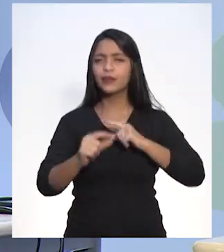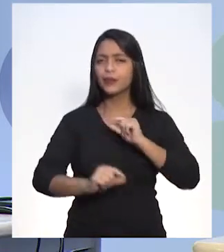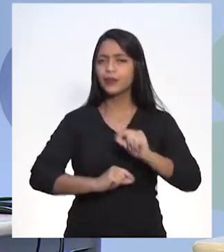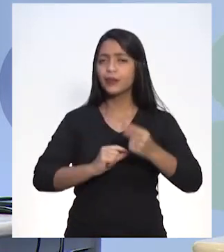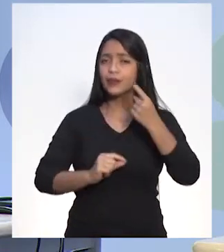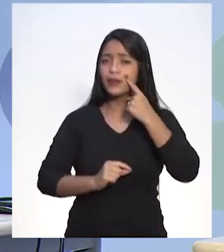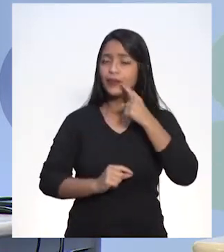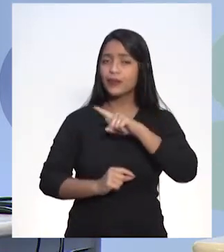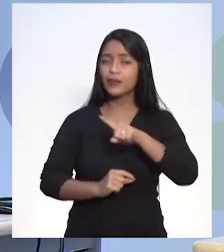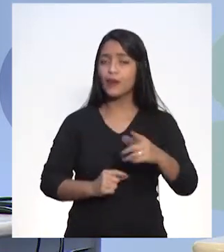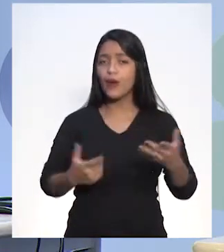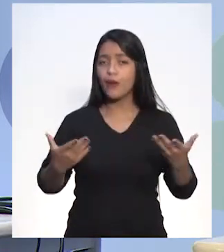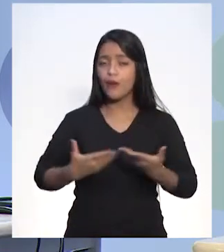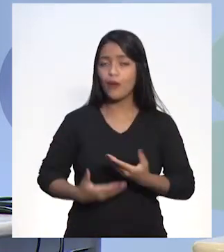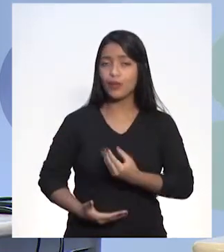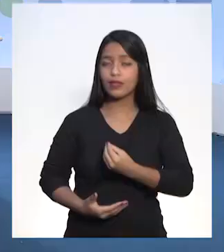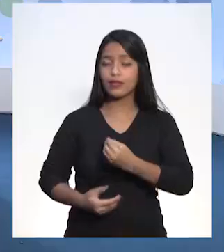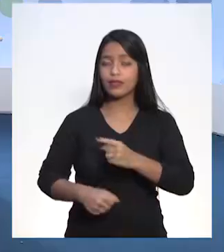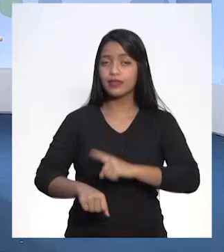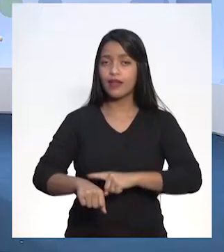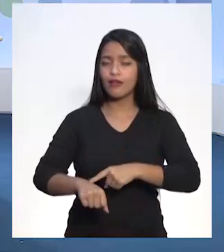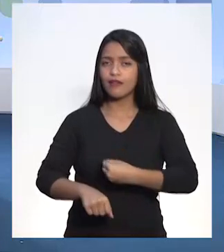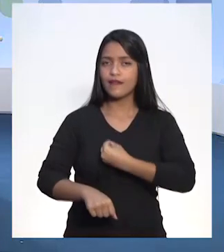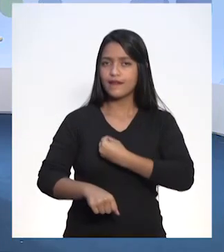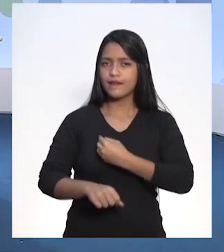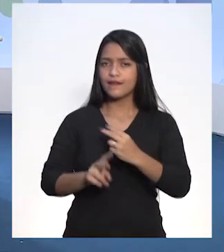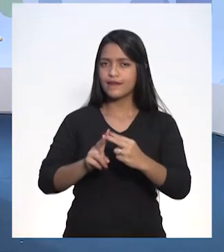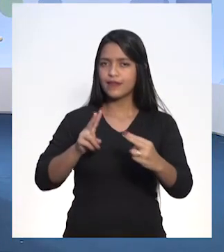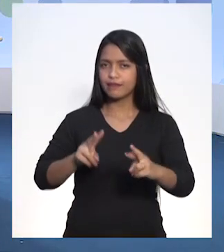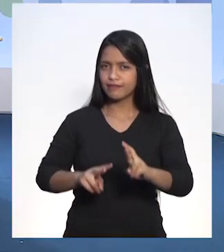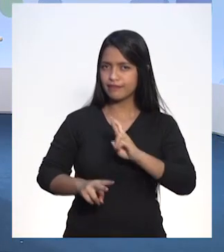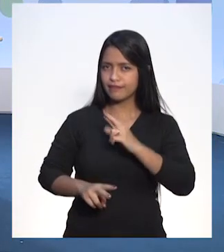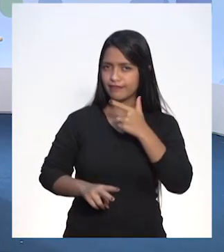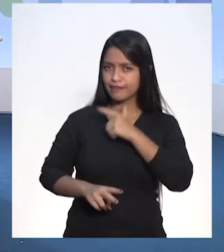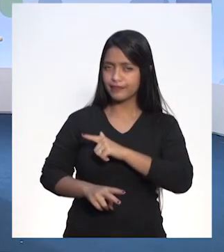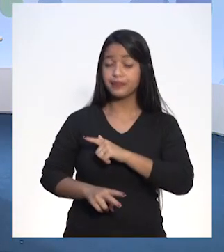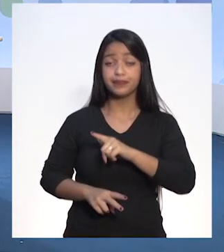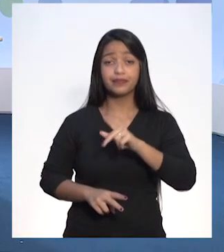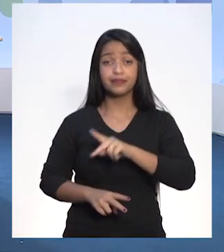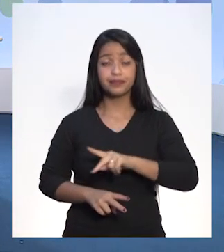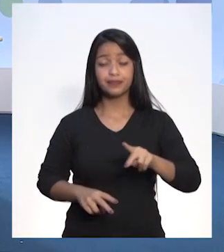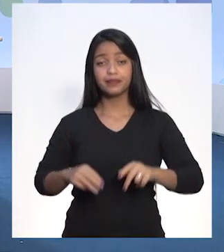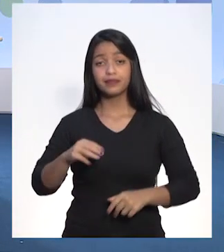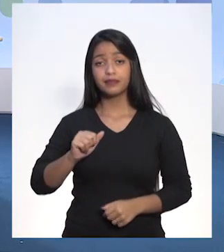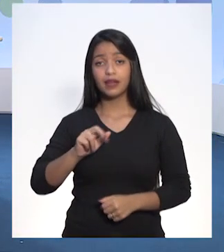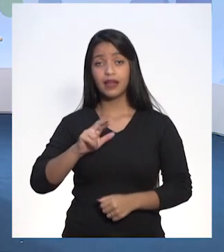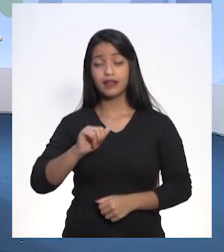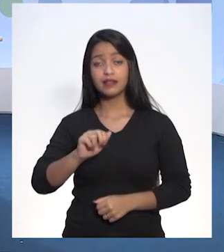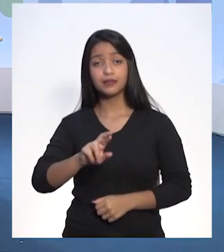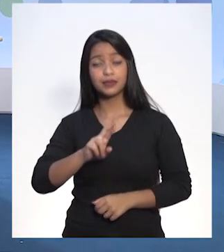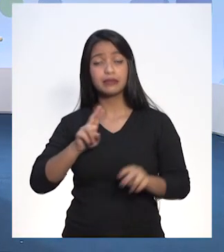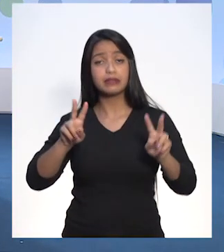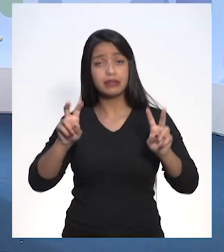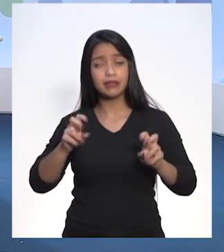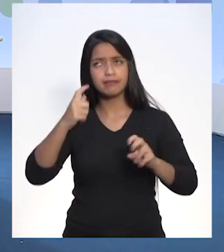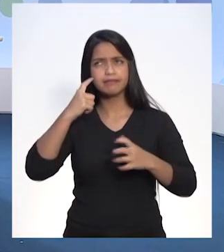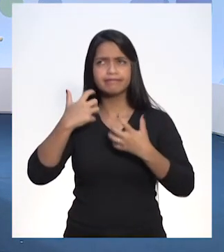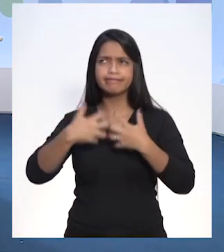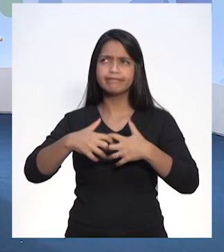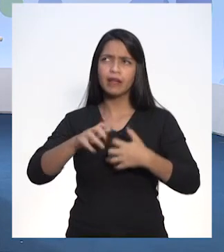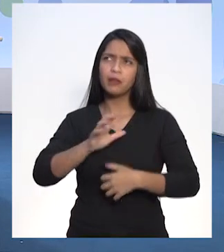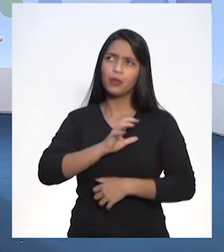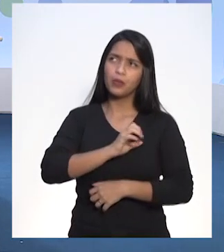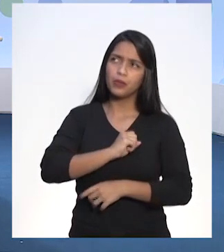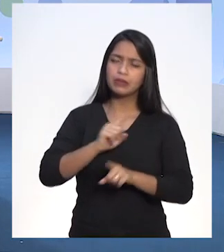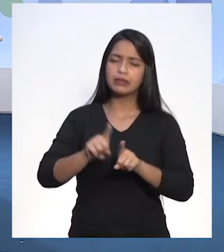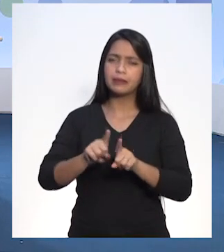bem disseram, certo? Aí, mais uma questão. 5. Faltam 2 minutinhos, vamos fazer rapidinho. O assunto tratado nesses textos